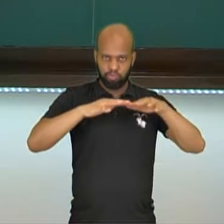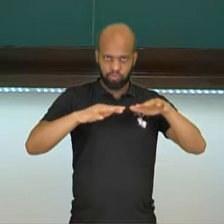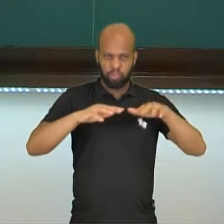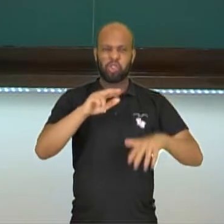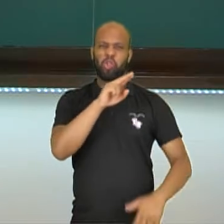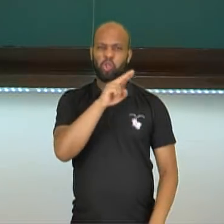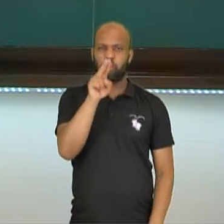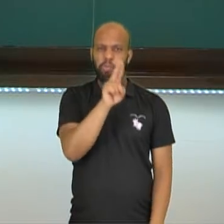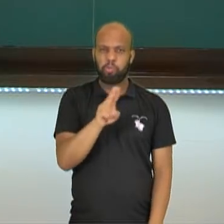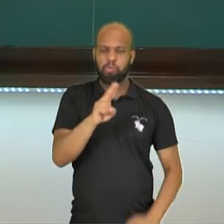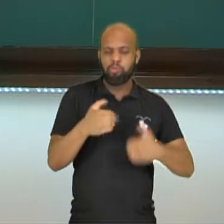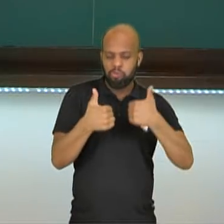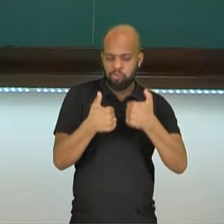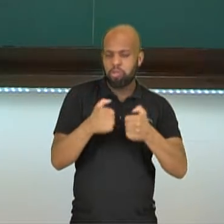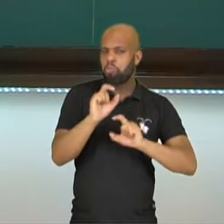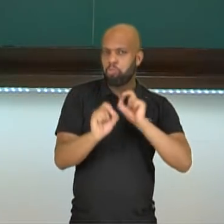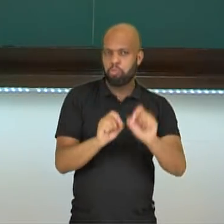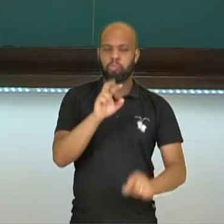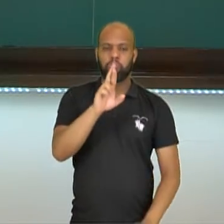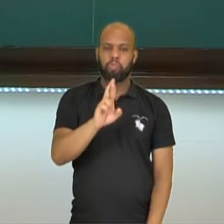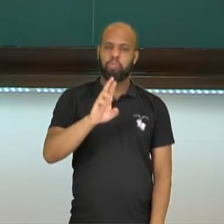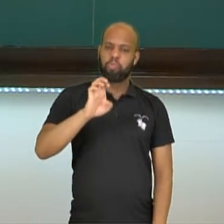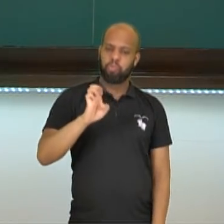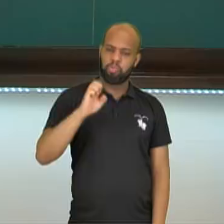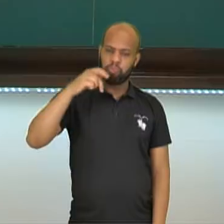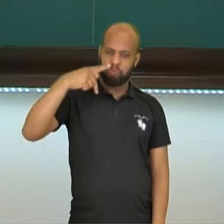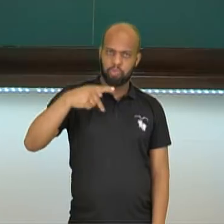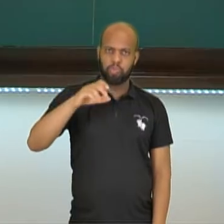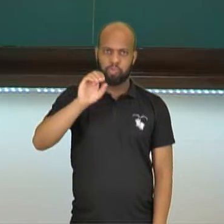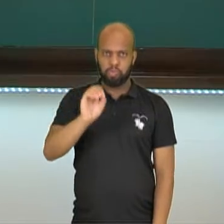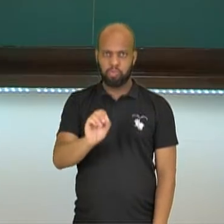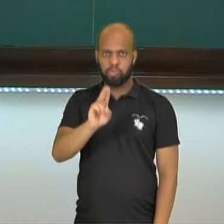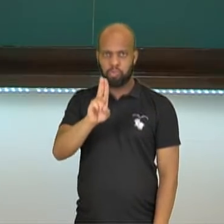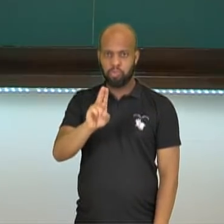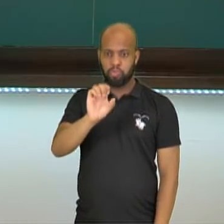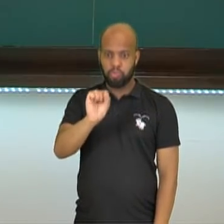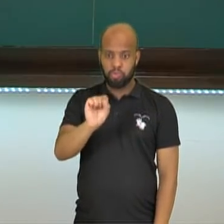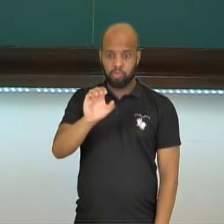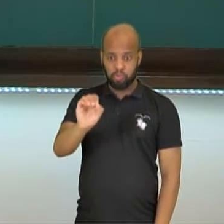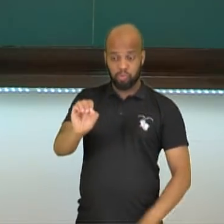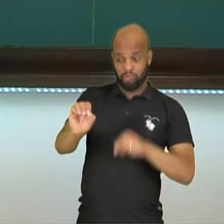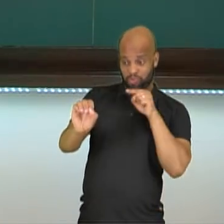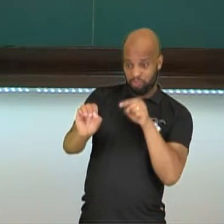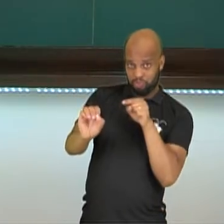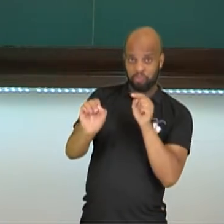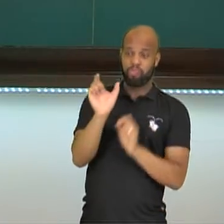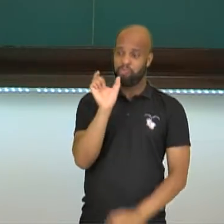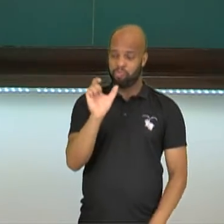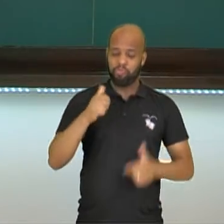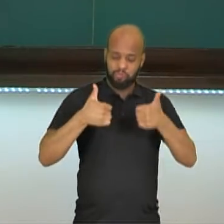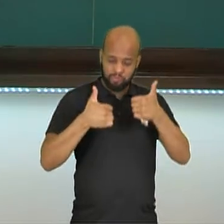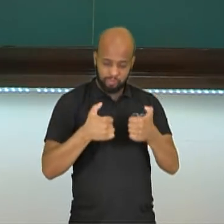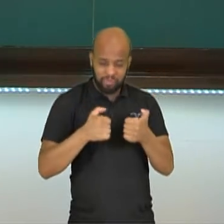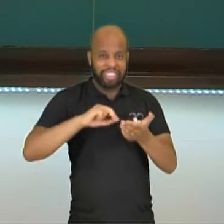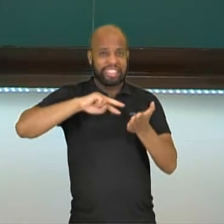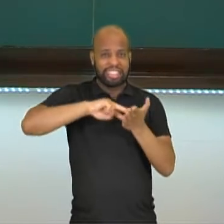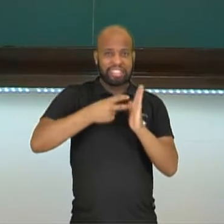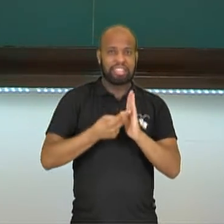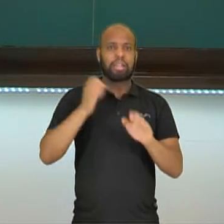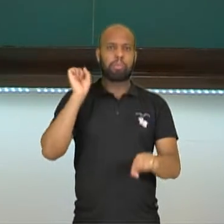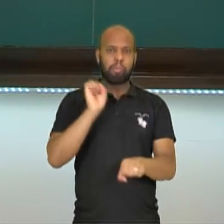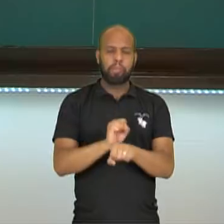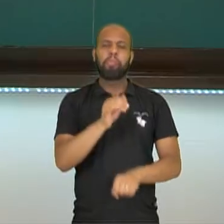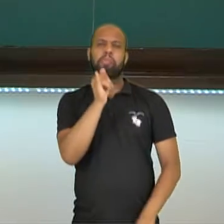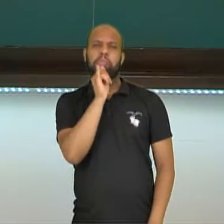questão clássica, né? O cara fala assim, pô, estou em repouso-movimento, professor, estou lá sentadinho no meu sofá assistindo a minha aula, ou estou aí na escola assistindo a minha